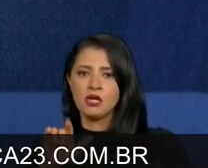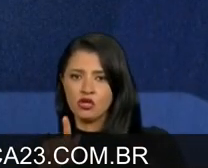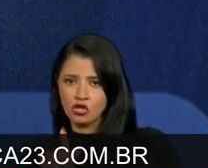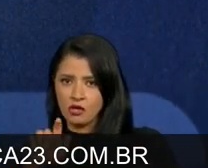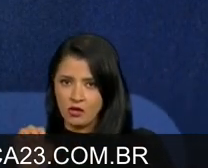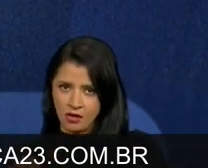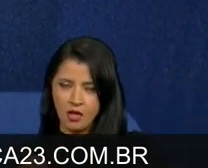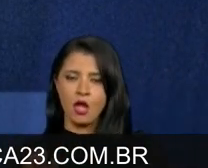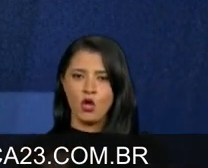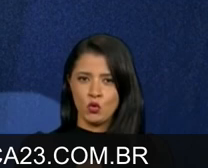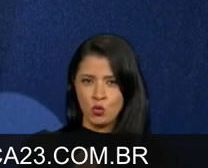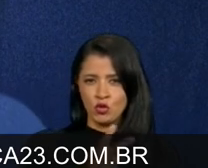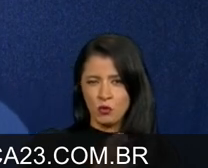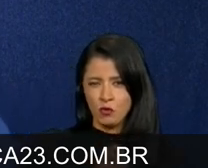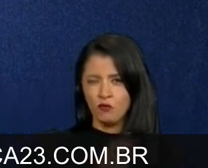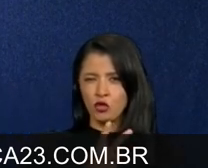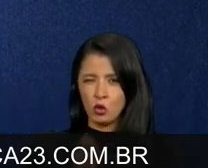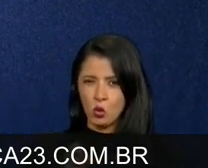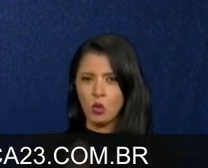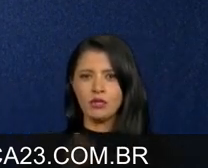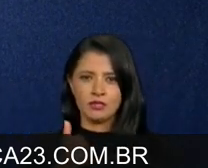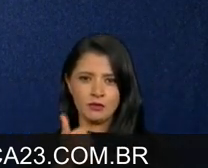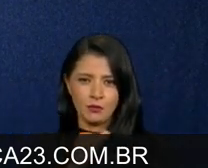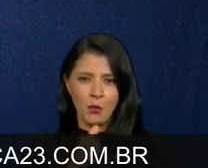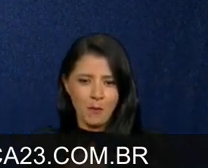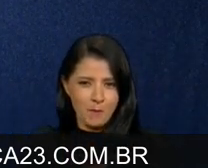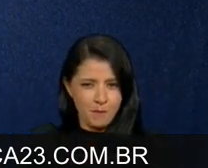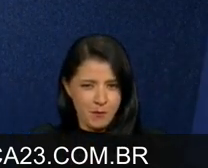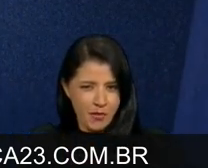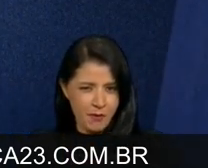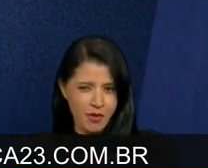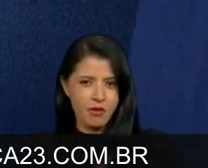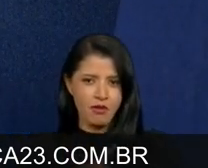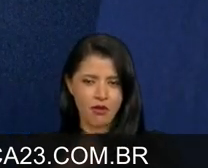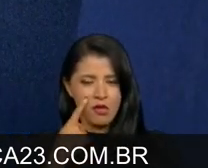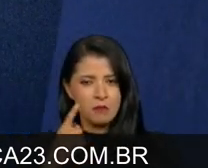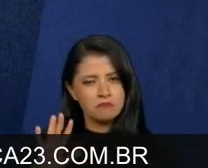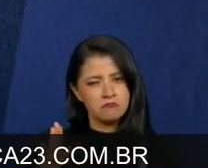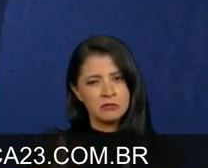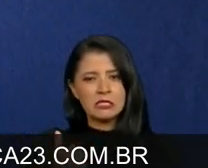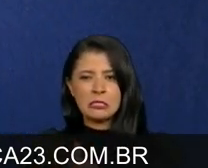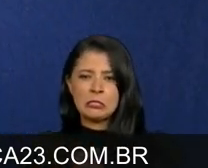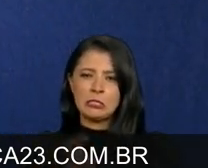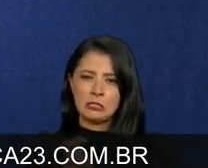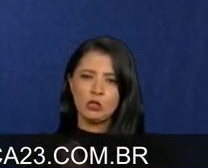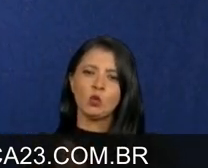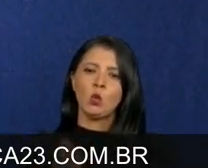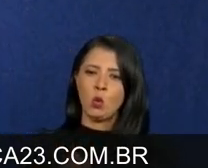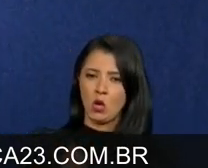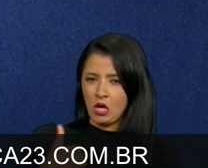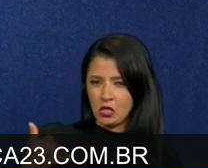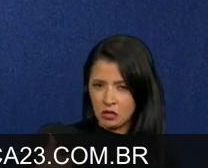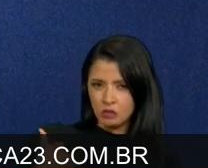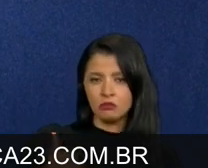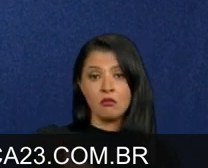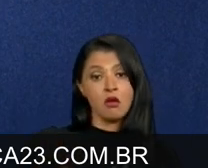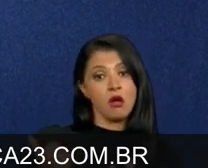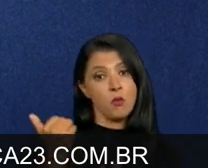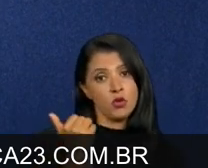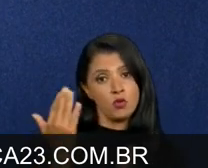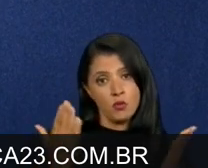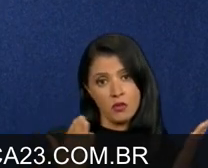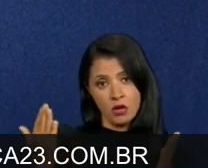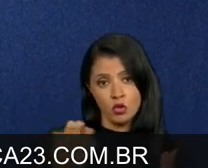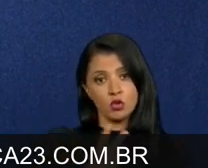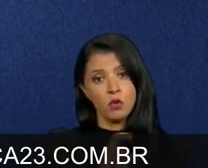recém-nascido tinha, em 2022, a esperança média de viver 75 anos e meio. Esse número aumentou na comparação com